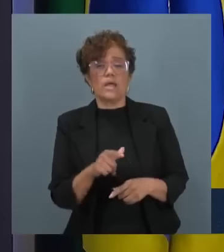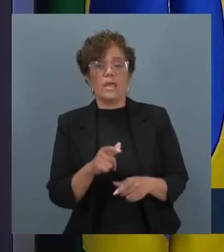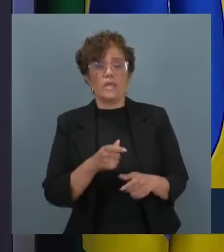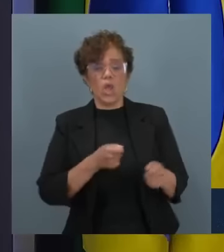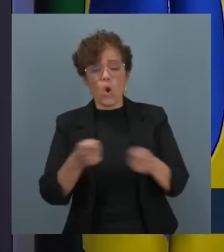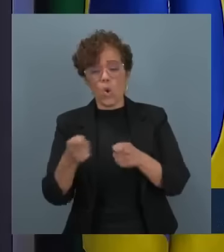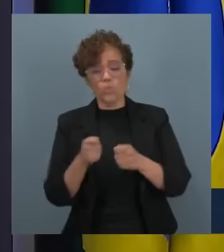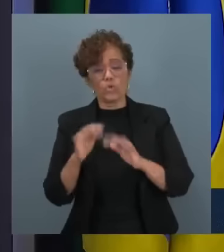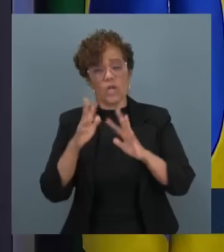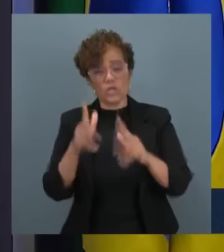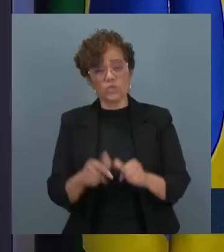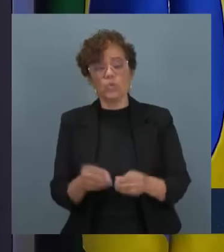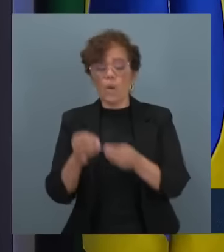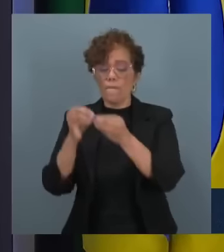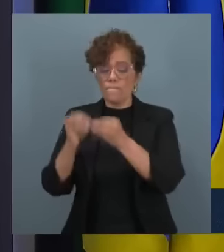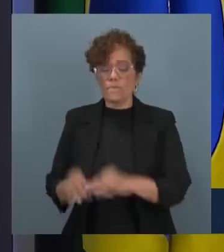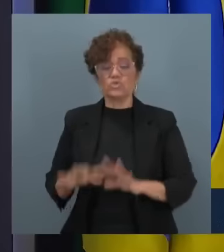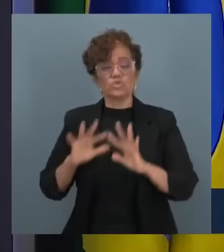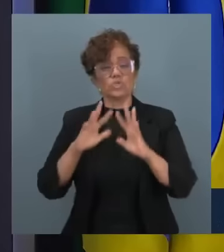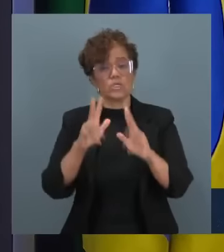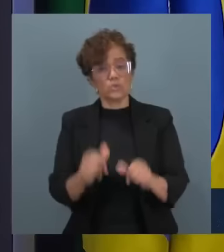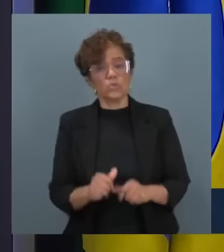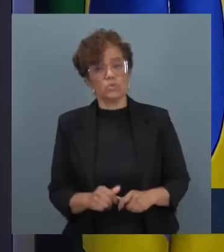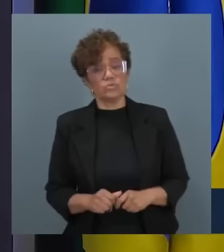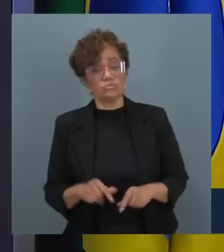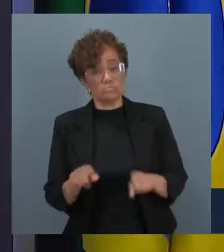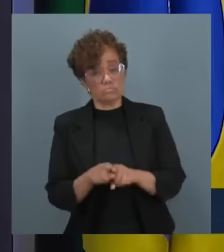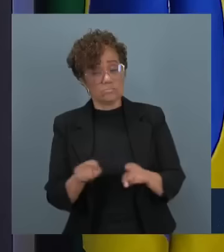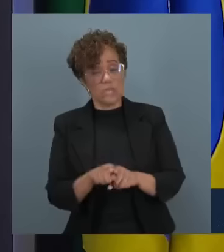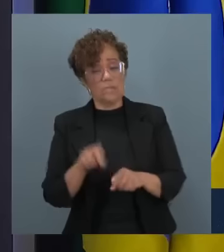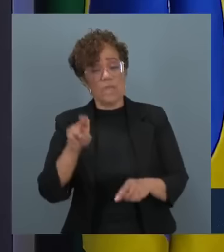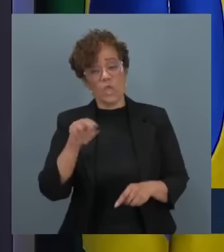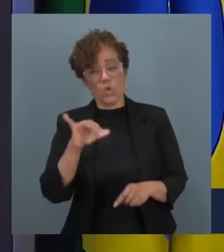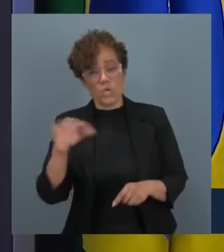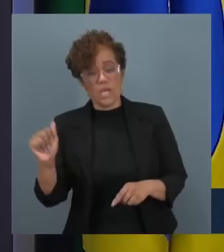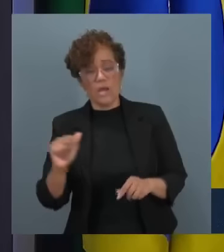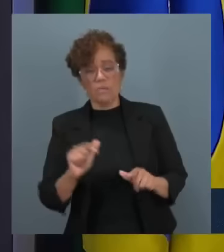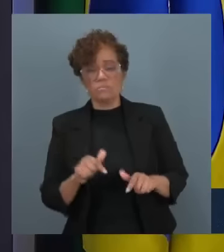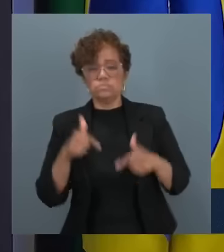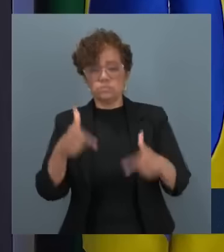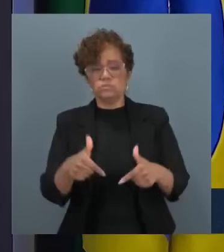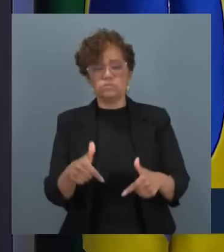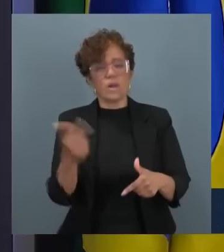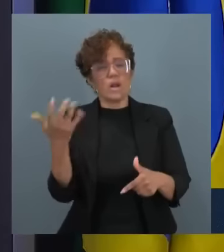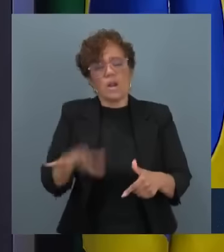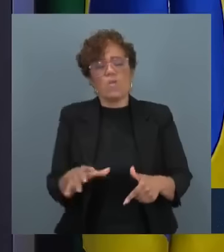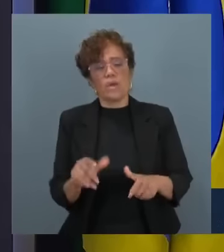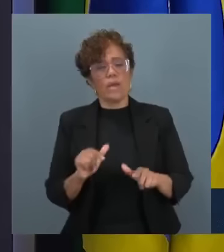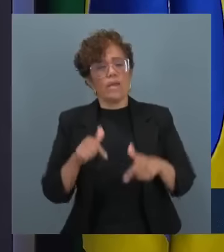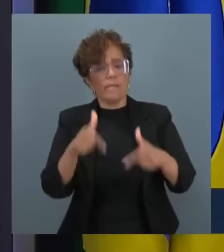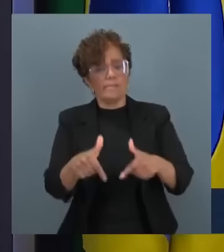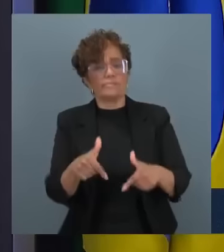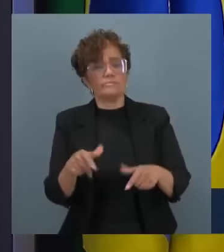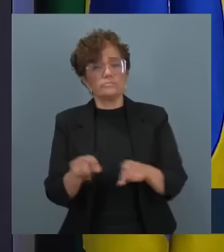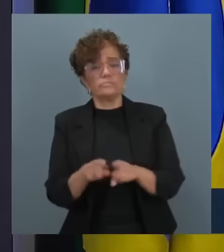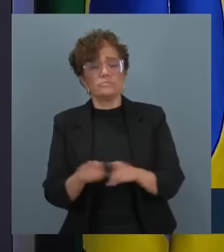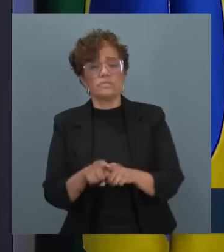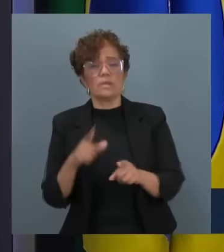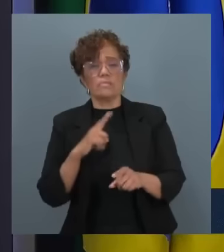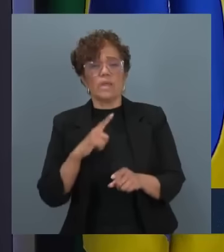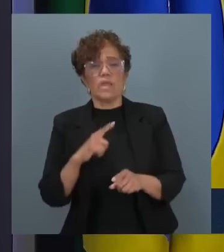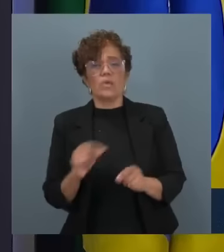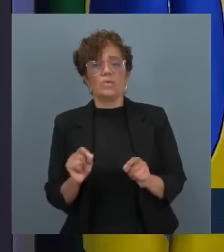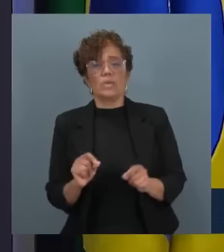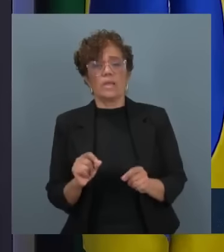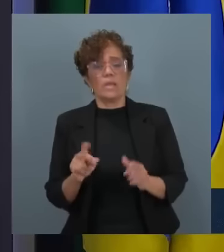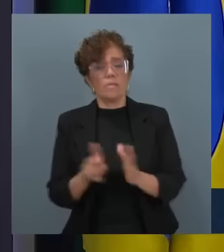compromete a federação inteira. Quando até a União se recusa a agir diante da destruição da ordem pública, ela abdica de sua